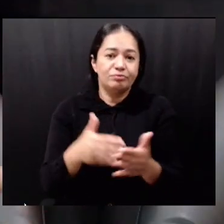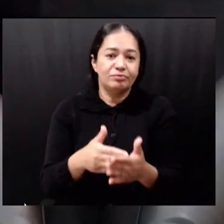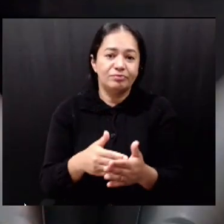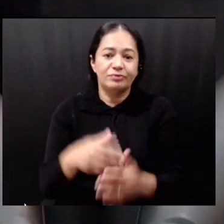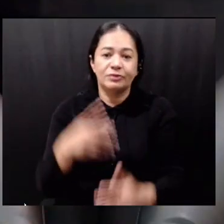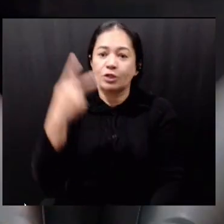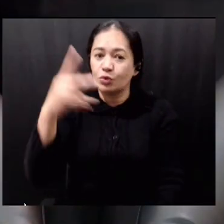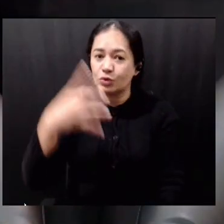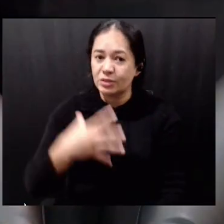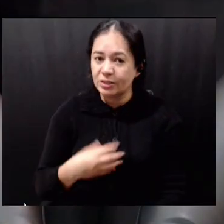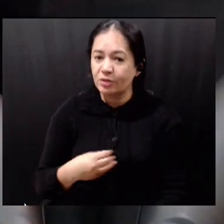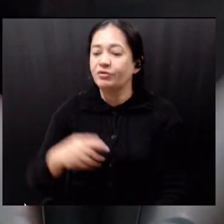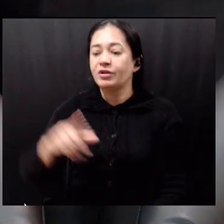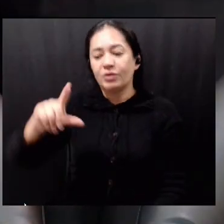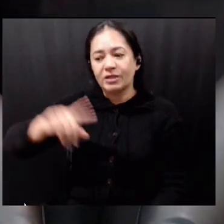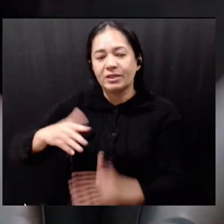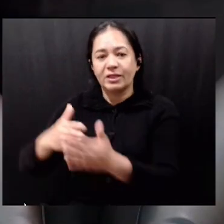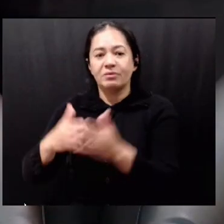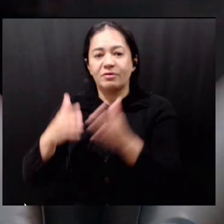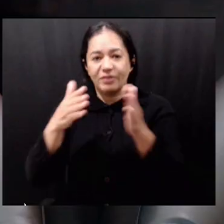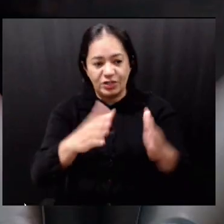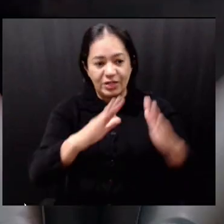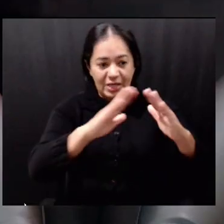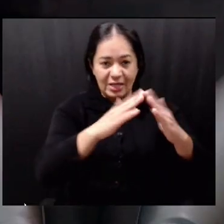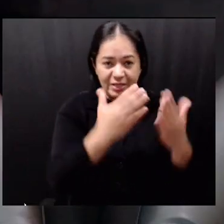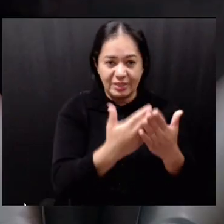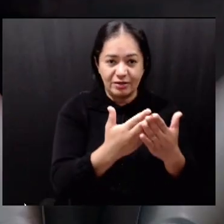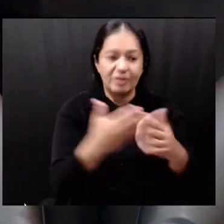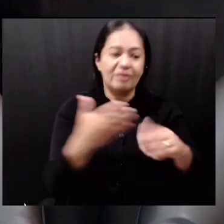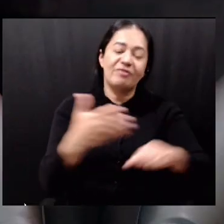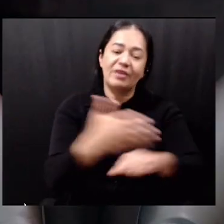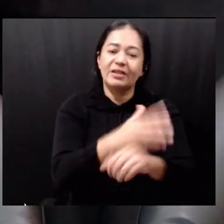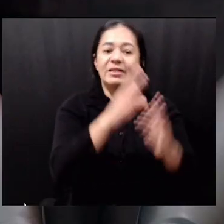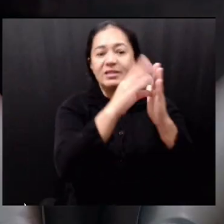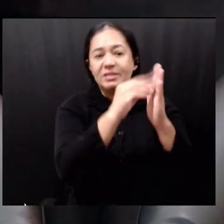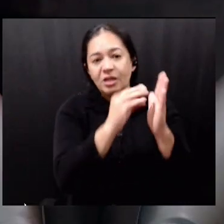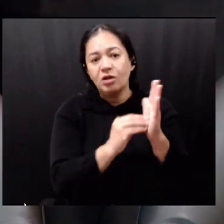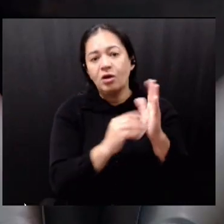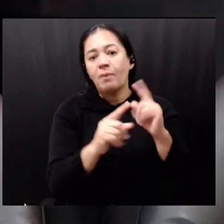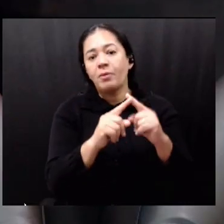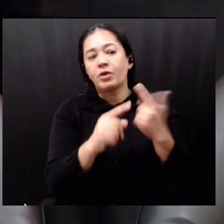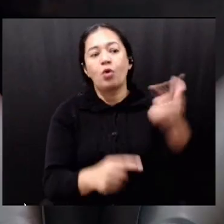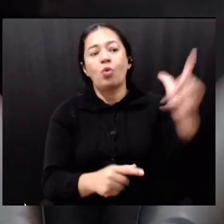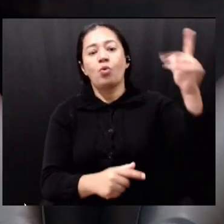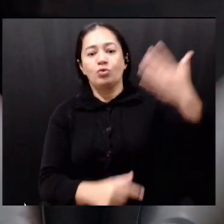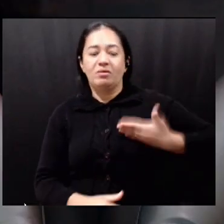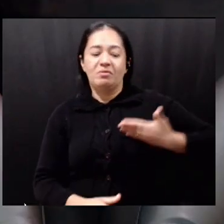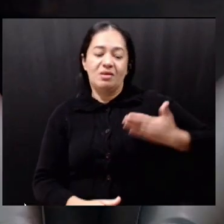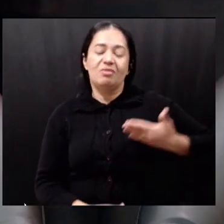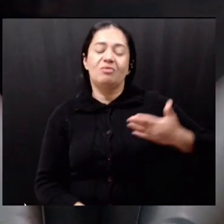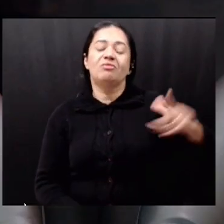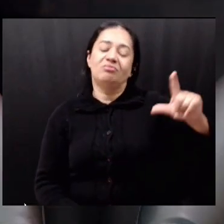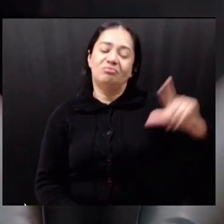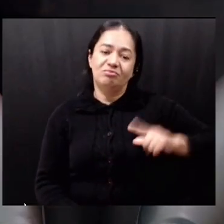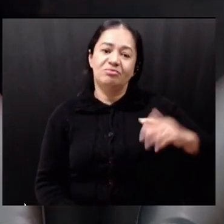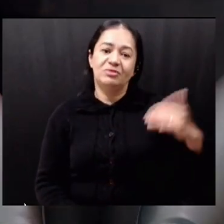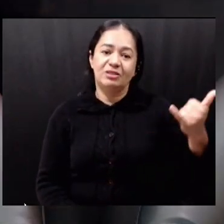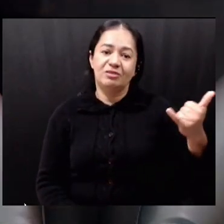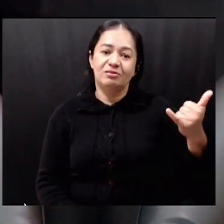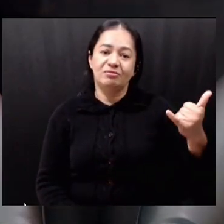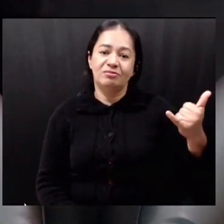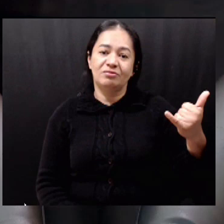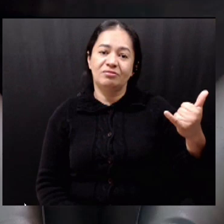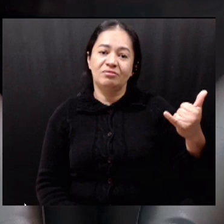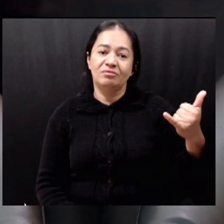limite, ele vai chegar na escola e ele vai acessar esse conteúdo porque outro amiguinho tem esse acesso. E aí ele vai trazer isso para dentro